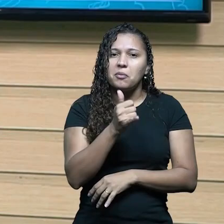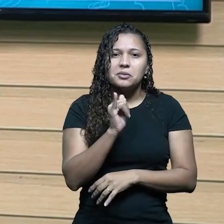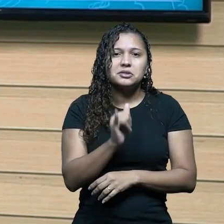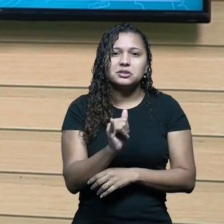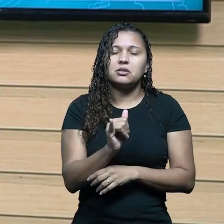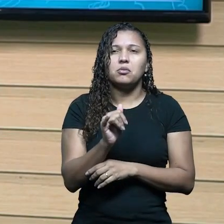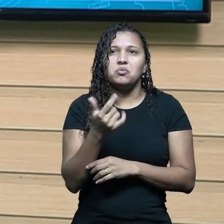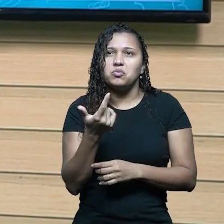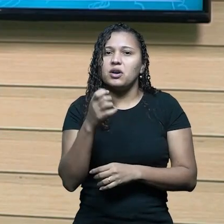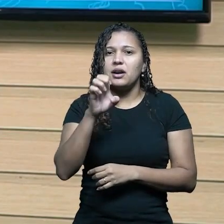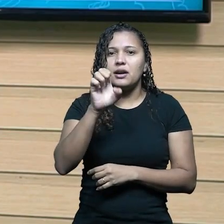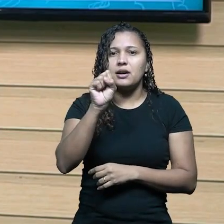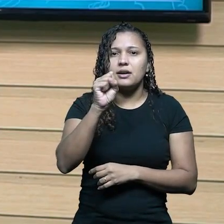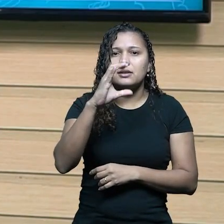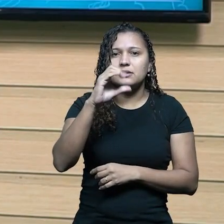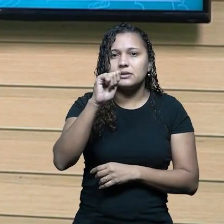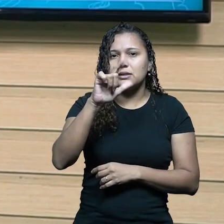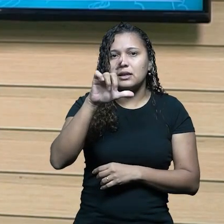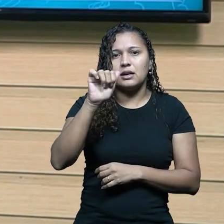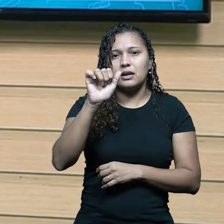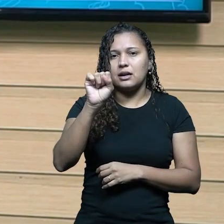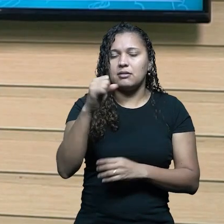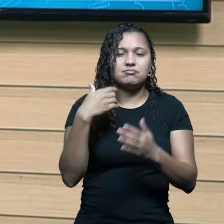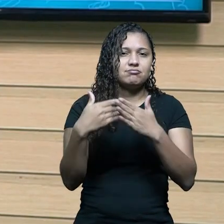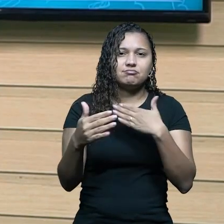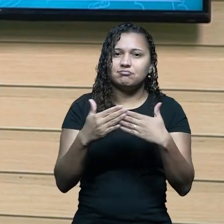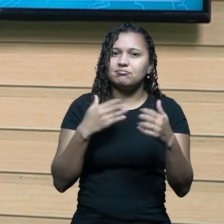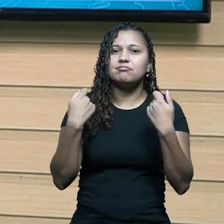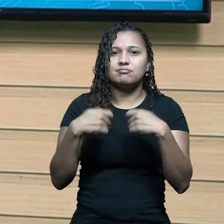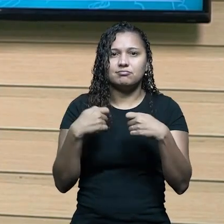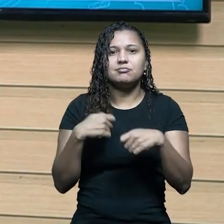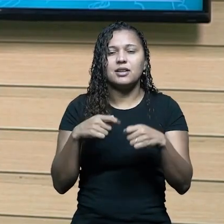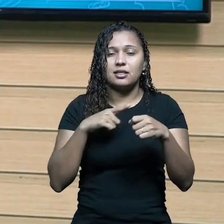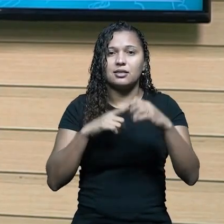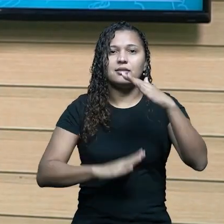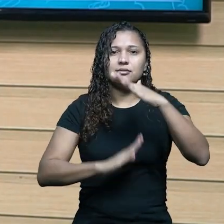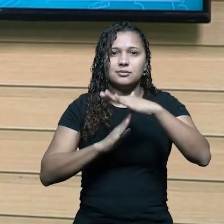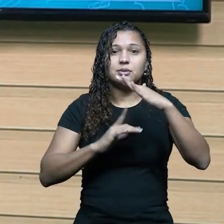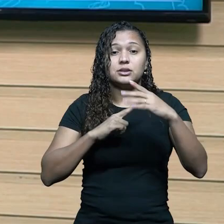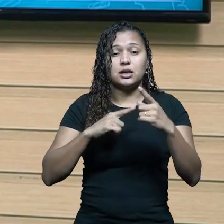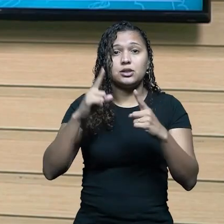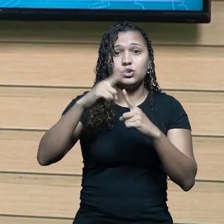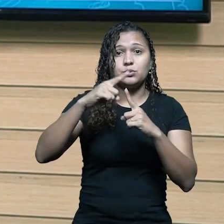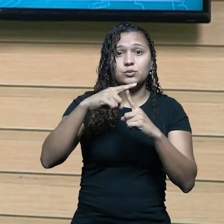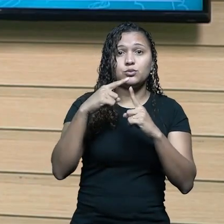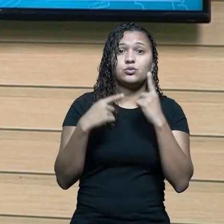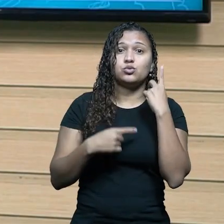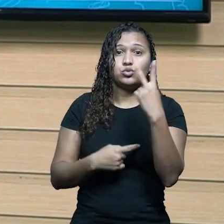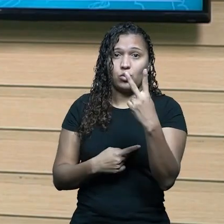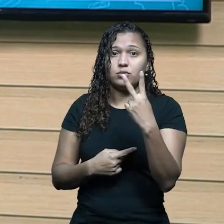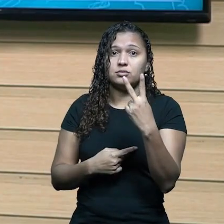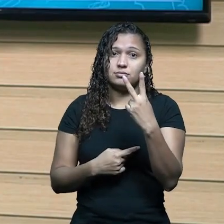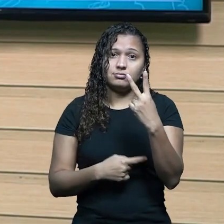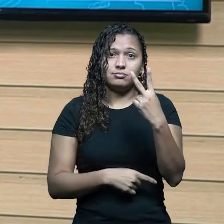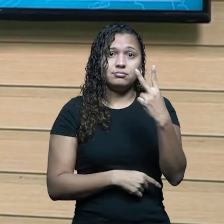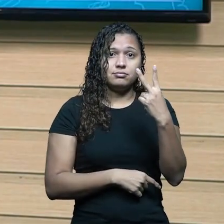informações que tem ali, das escalas que será colocada ali. Então, nós iremos ter 2 tipos